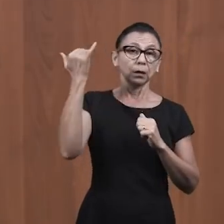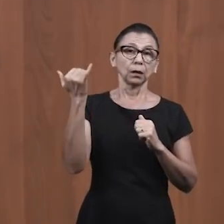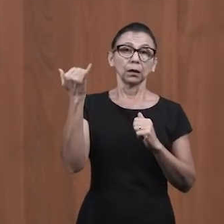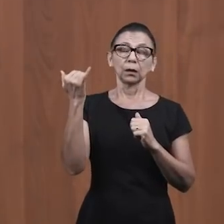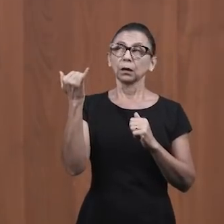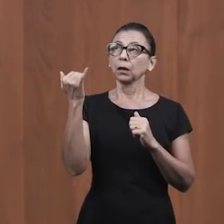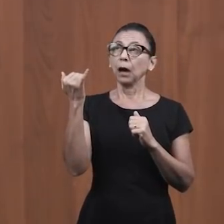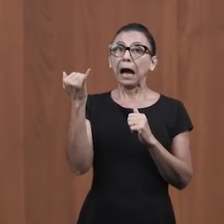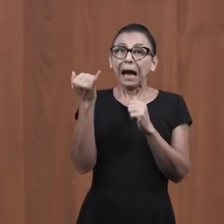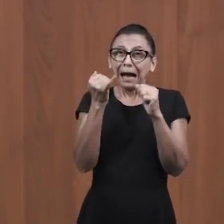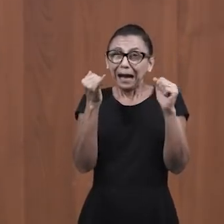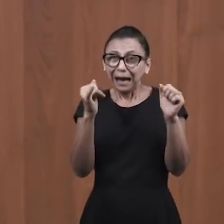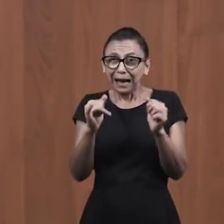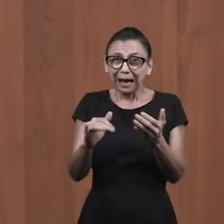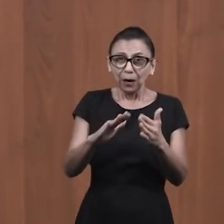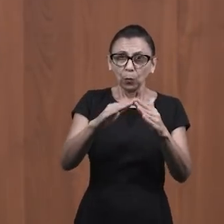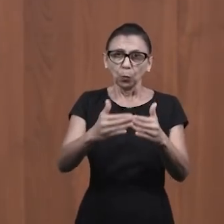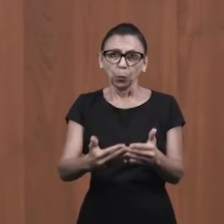lhe obedecem?